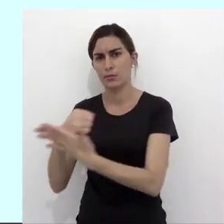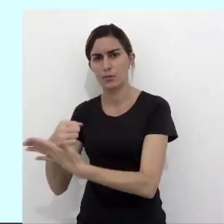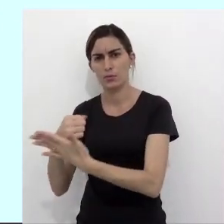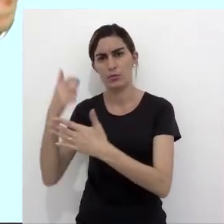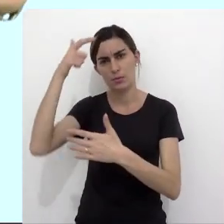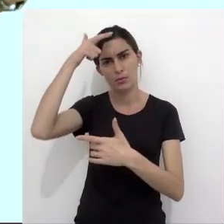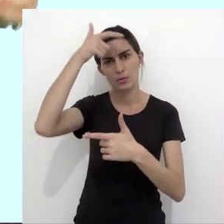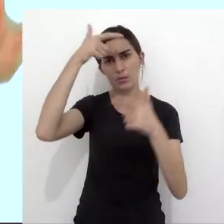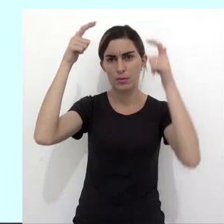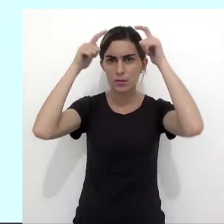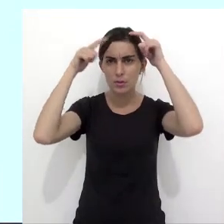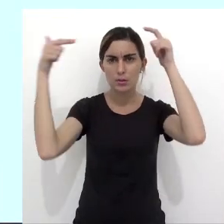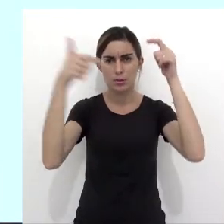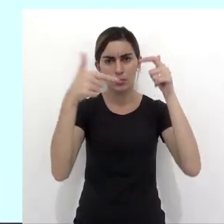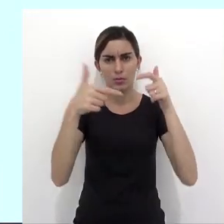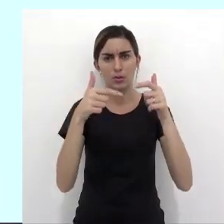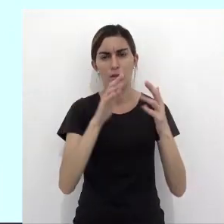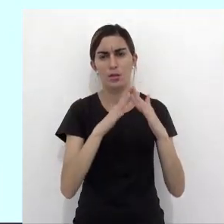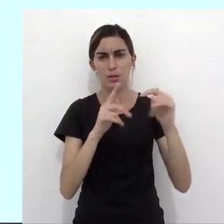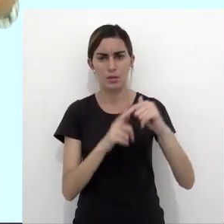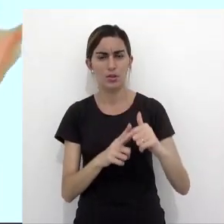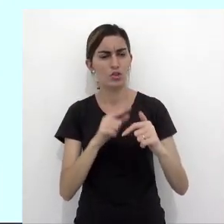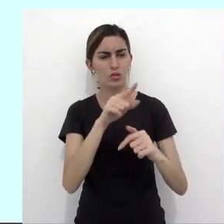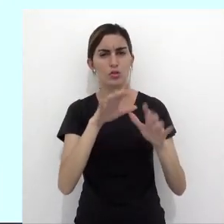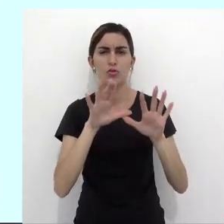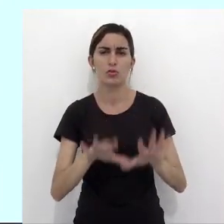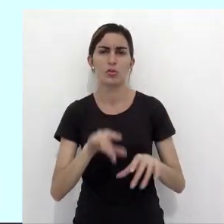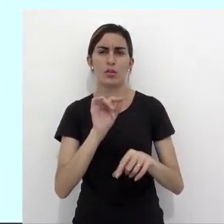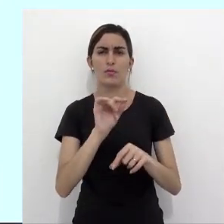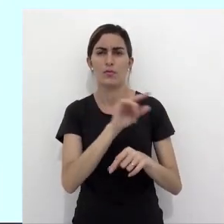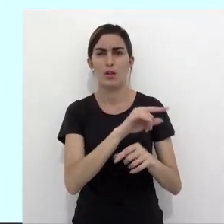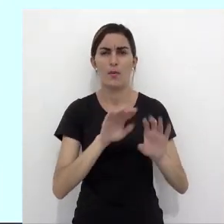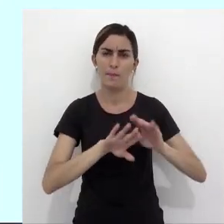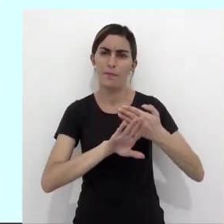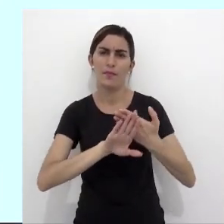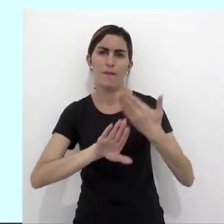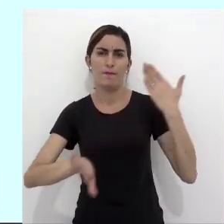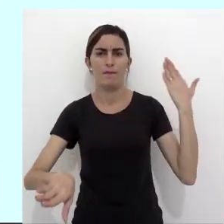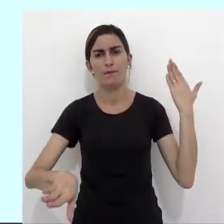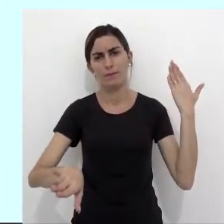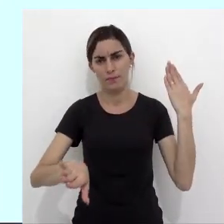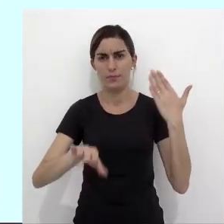Igreja, estava afastado desse apoio.